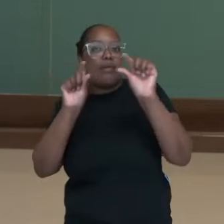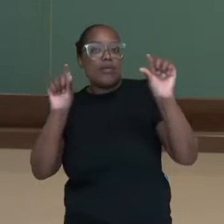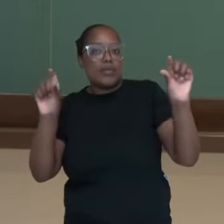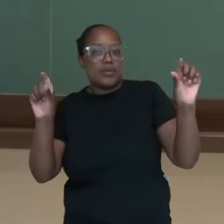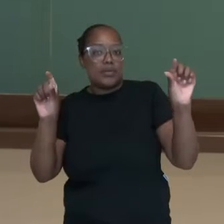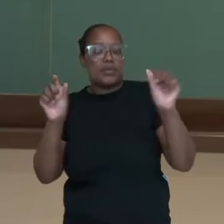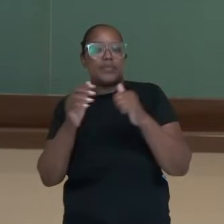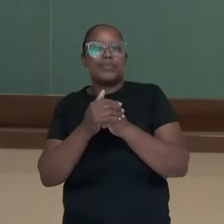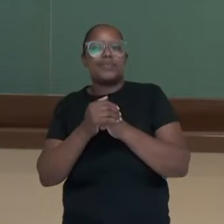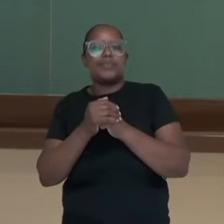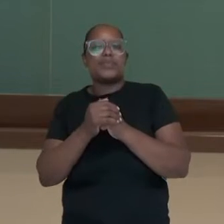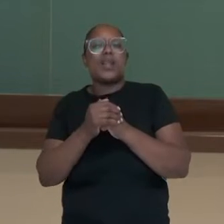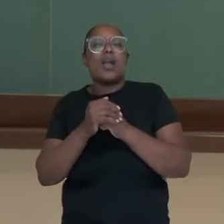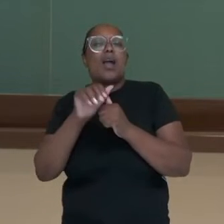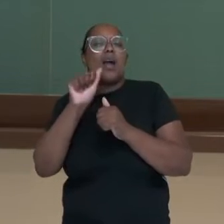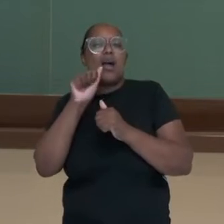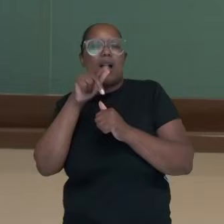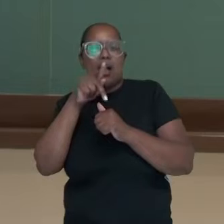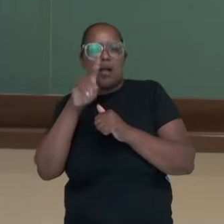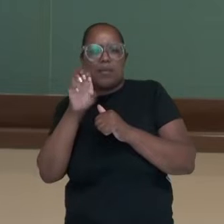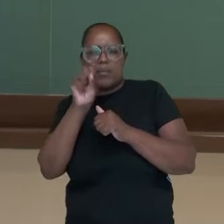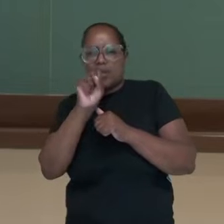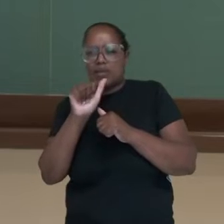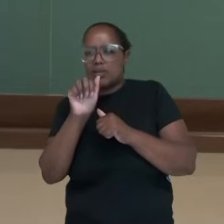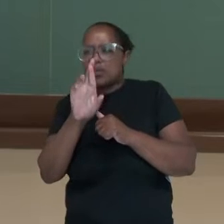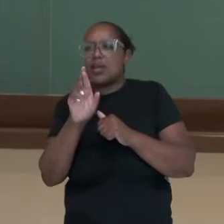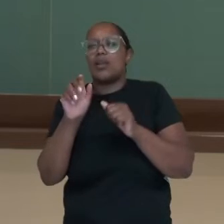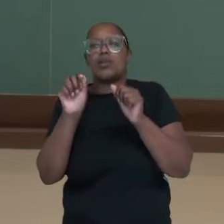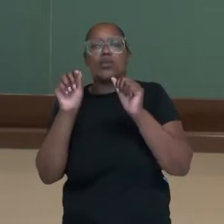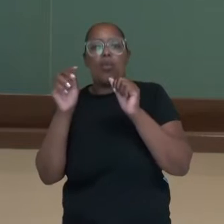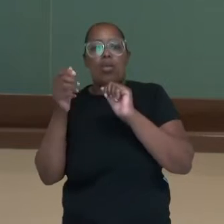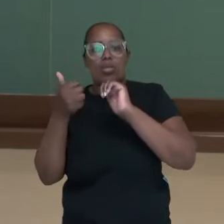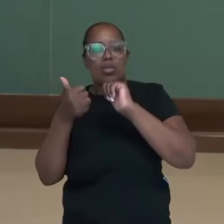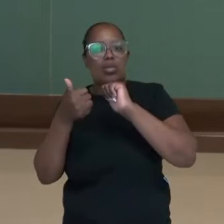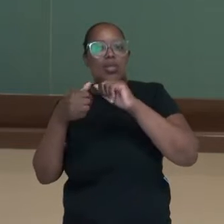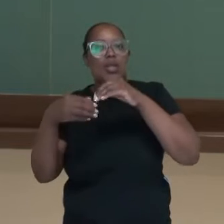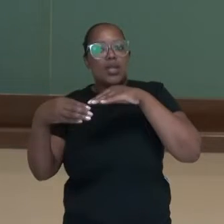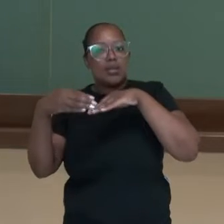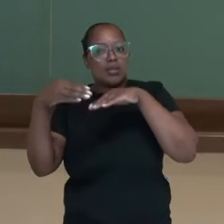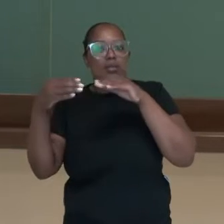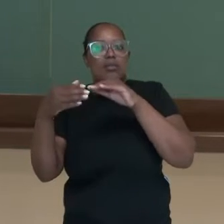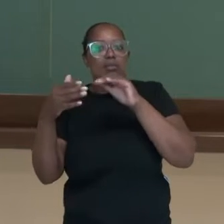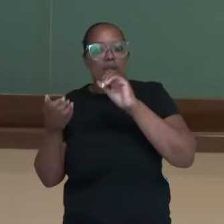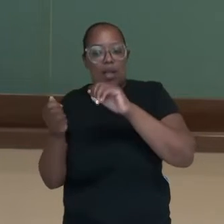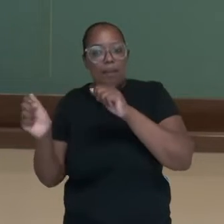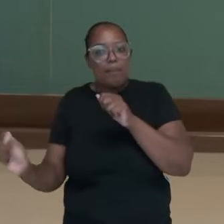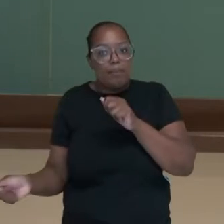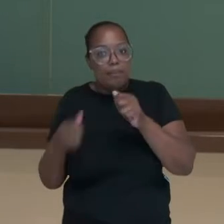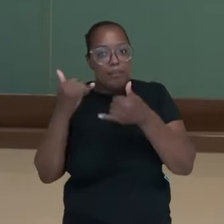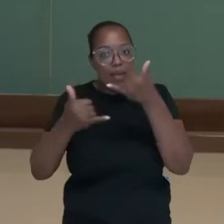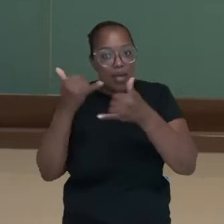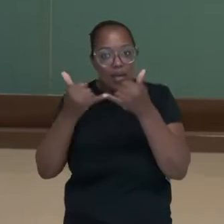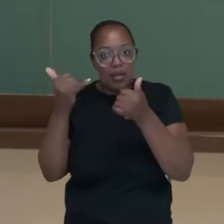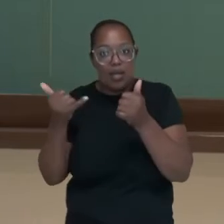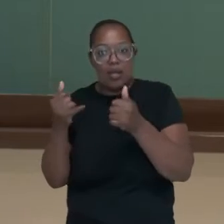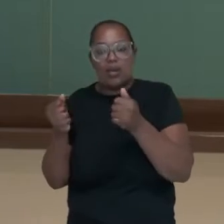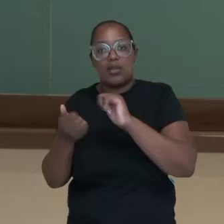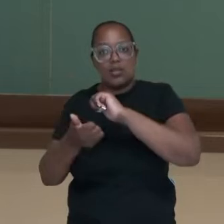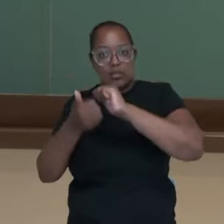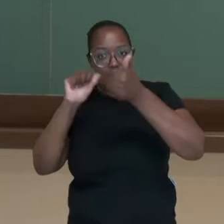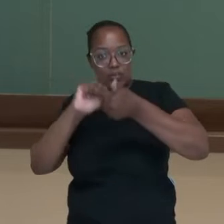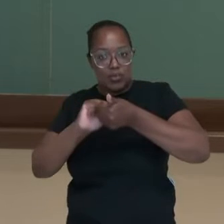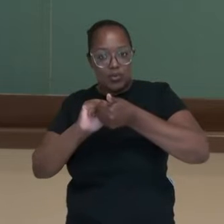segue. Apesar de o tênis de mesa na China ser muito famoso e elevar o país a um